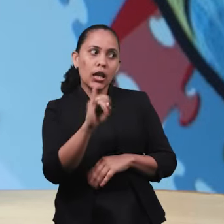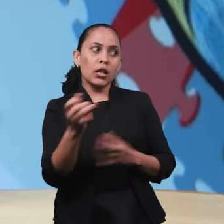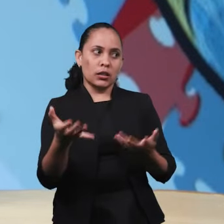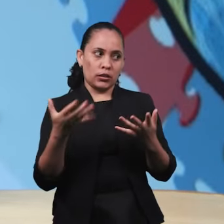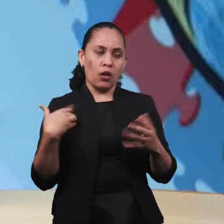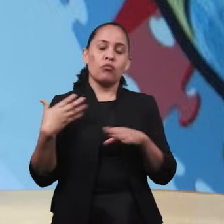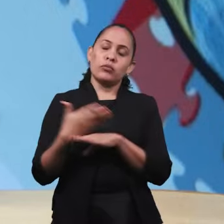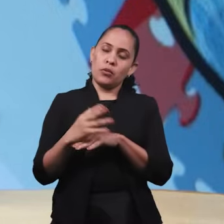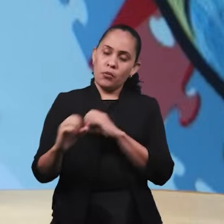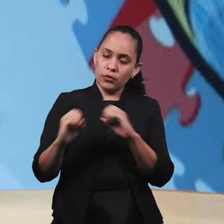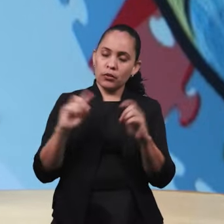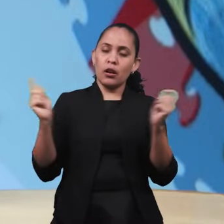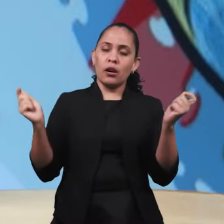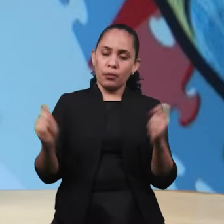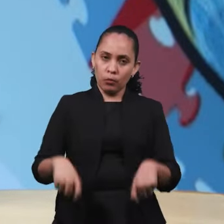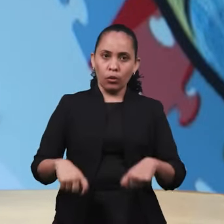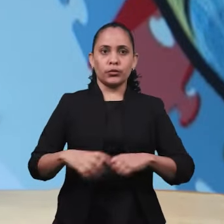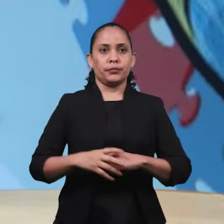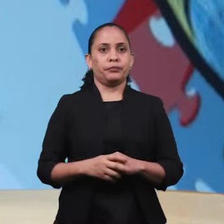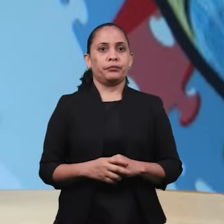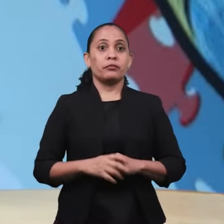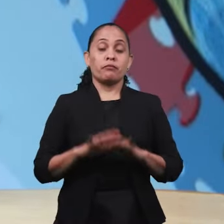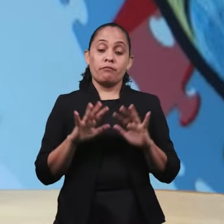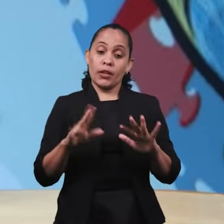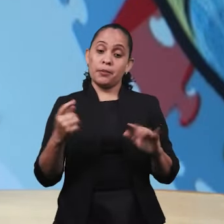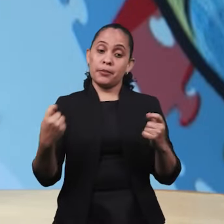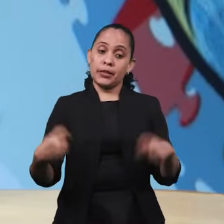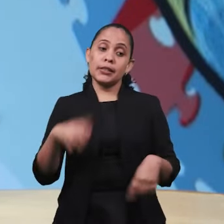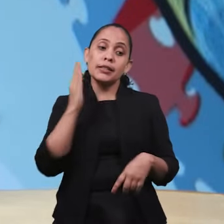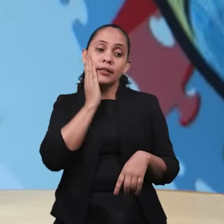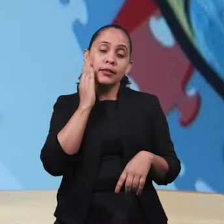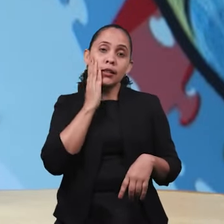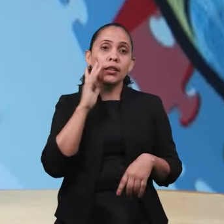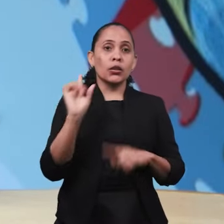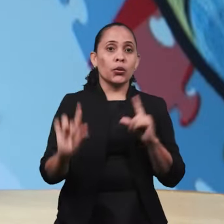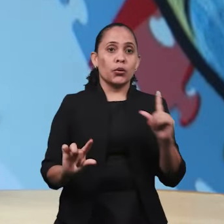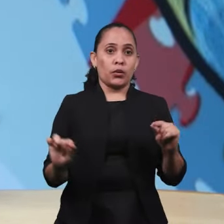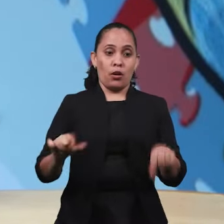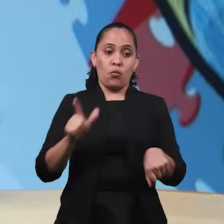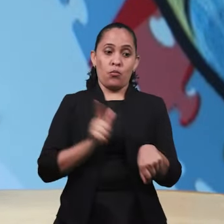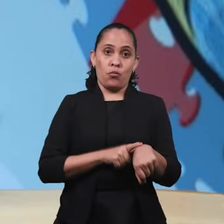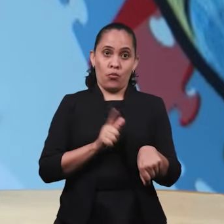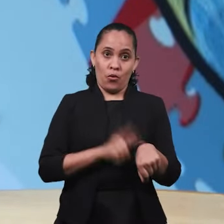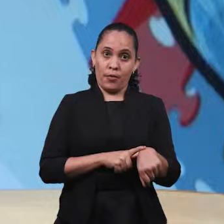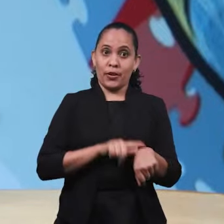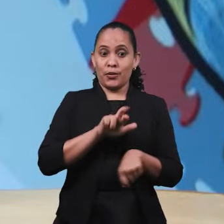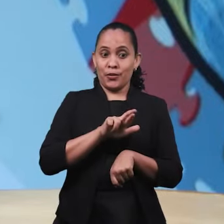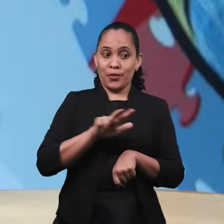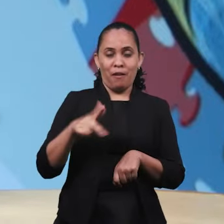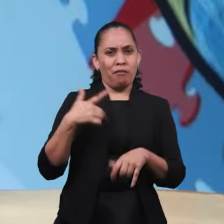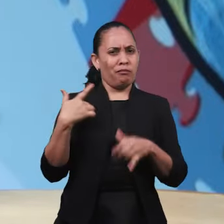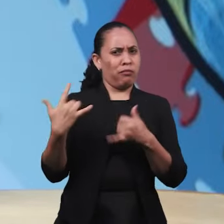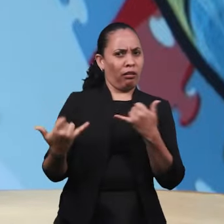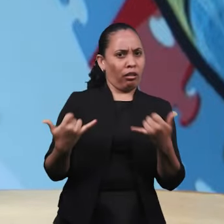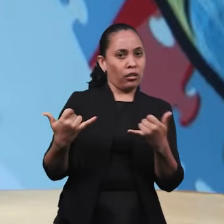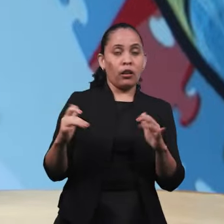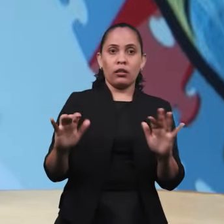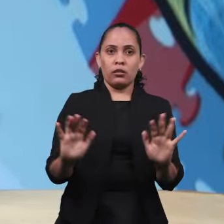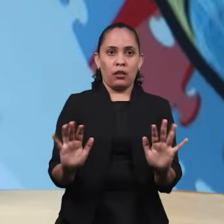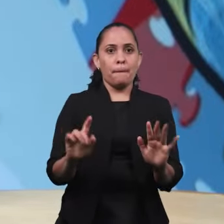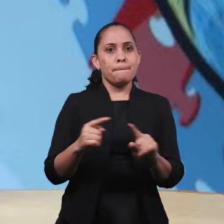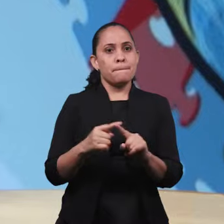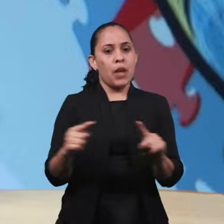quiserem participar da oficina, eles podem participar, desde que eles entendam o momento, que não é um momento de brincadeira, mas